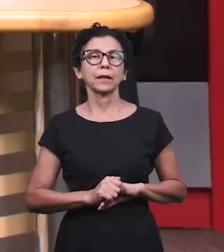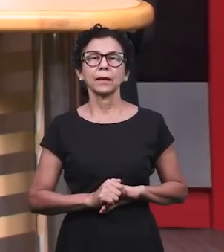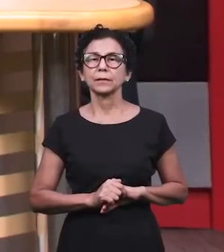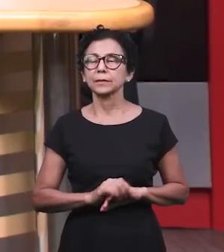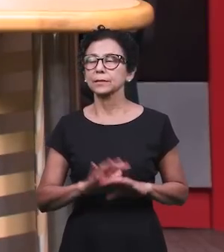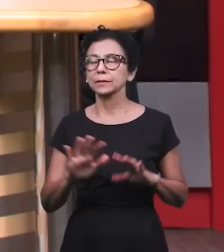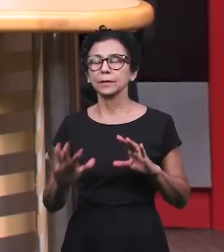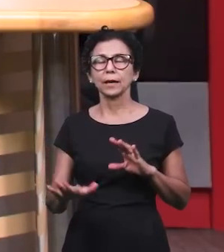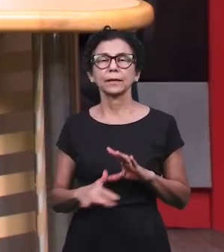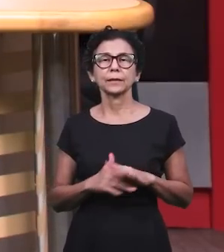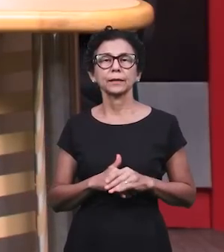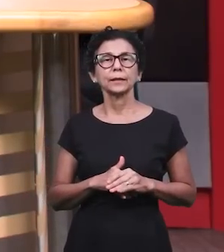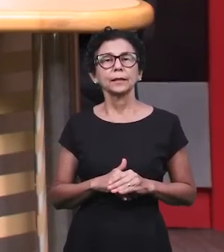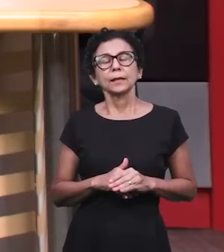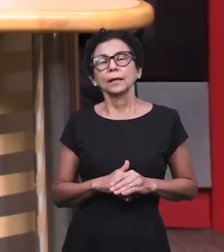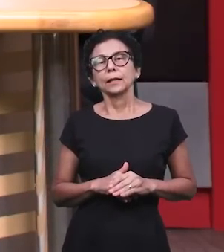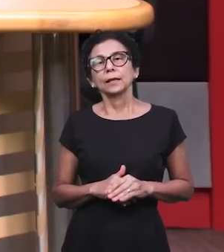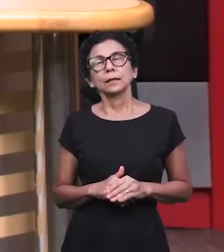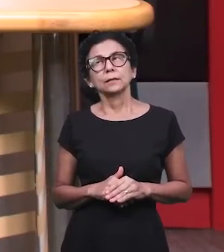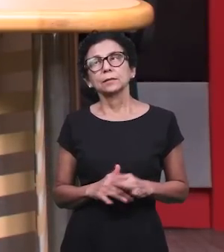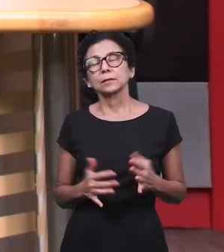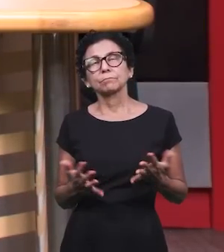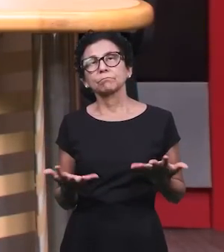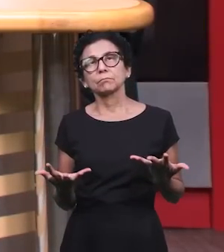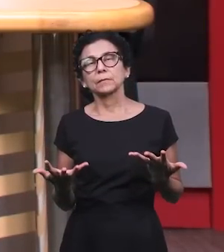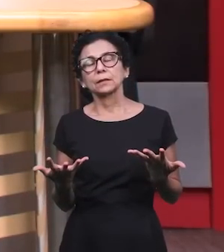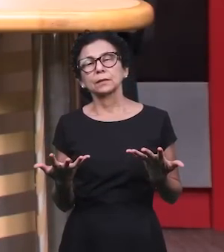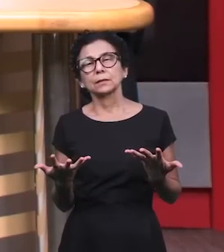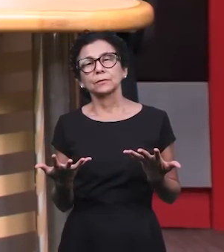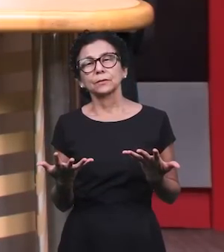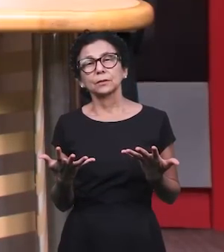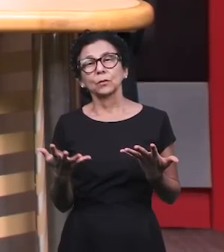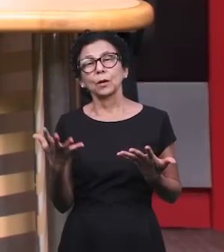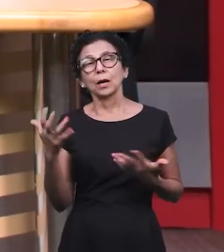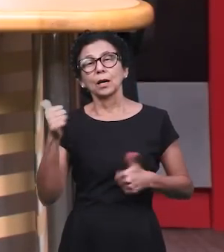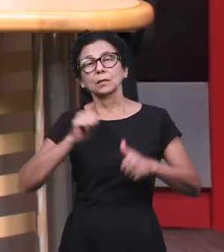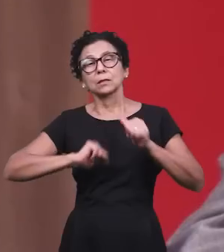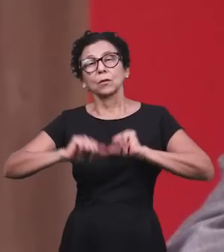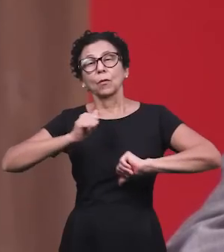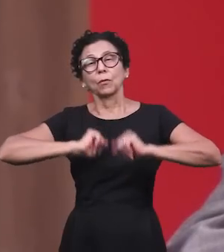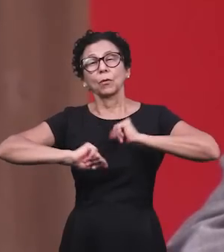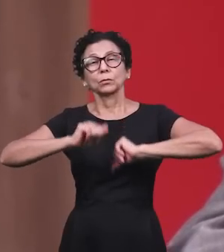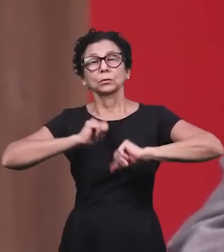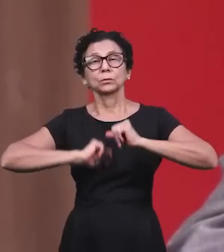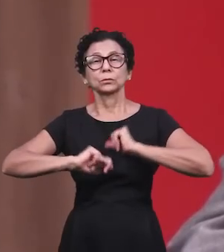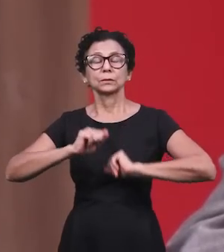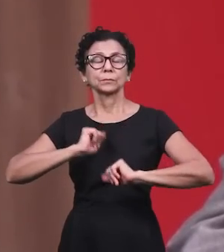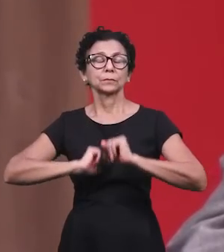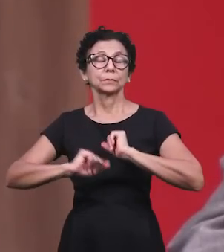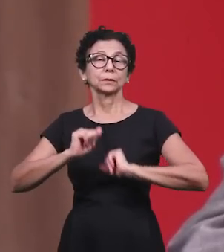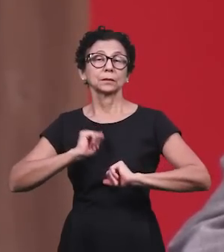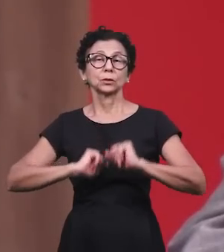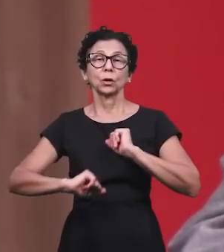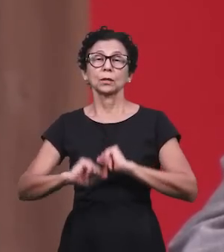de viver de forma intensa ali a sua adolescência. Então, isso é